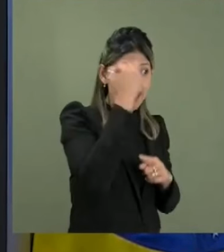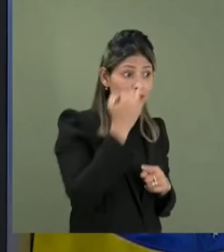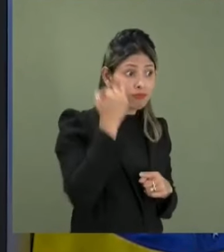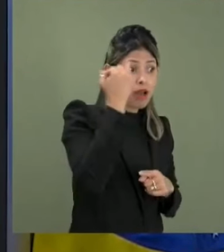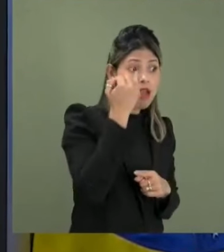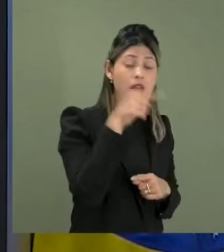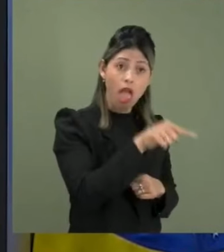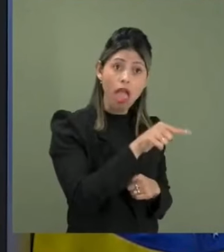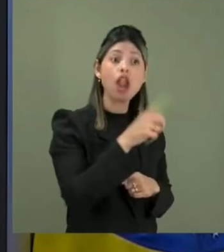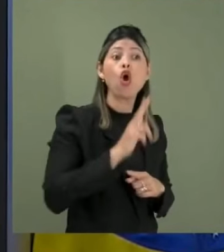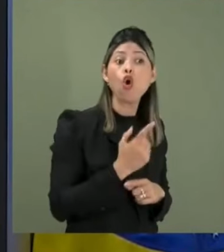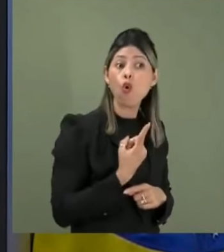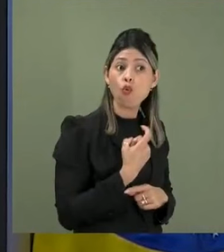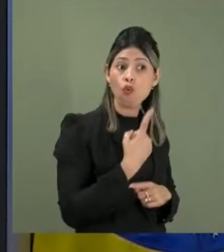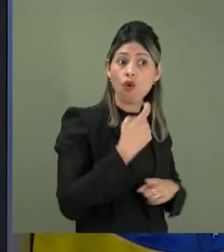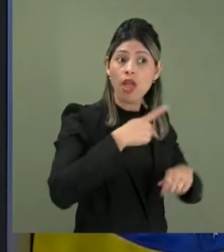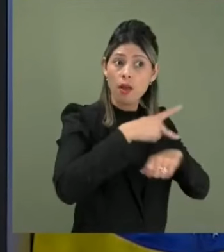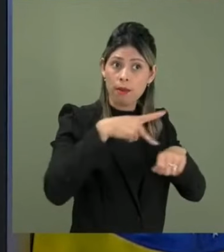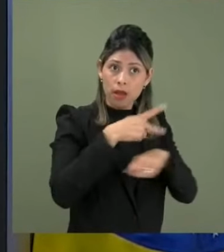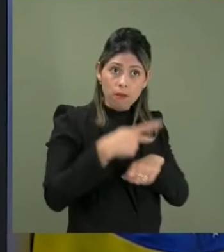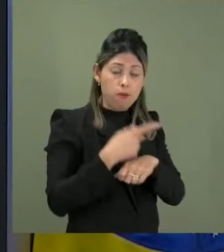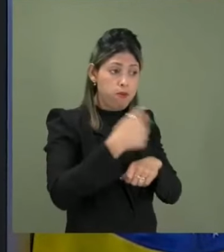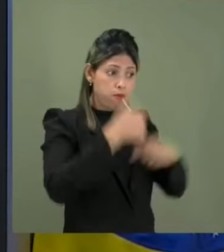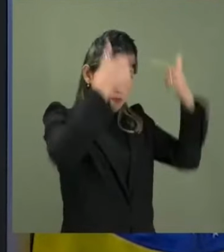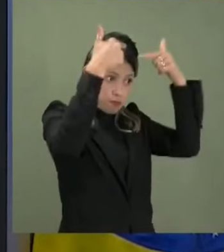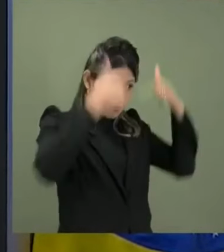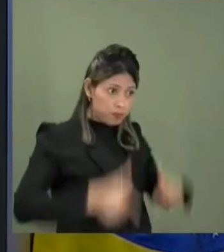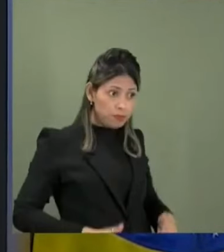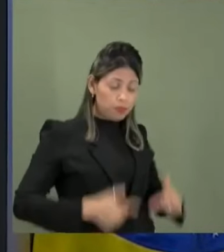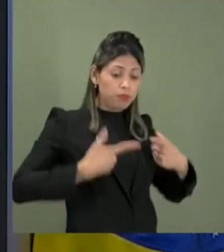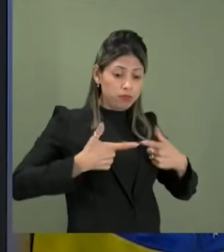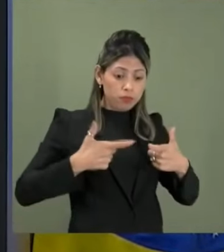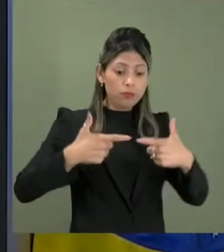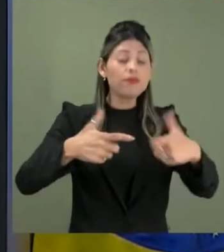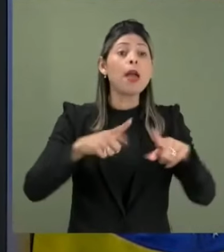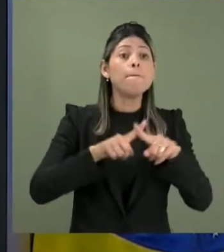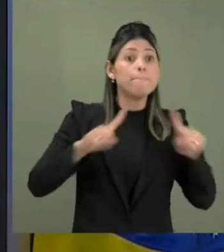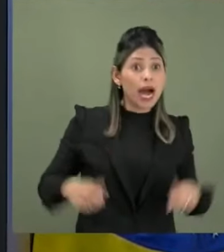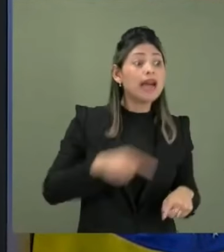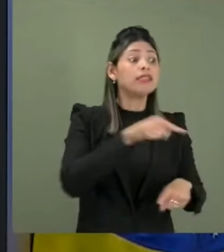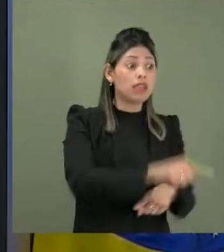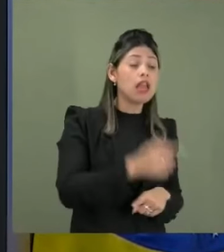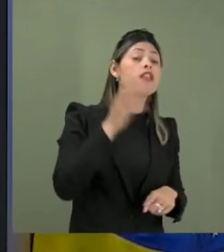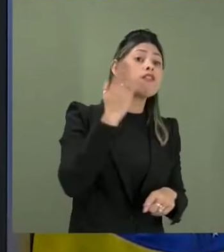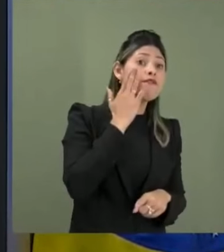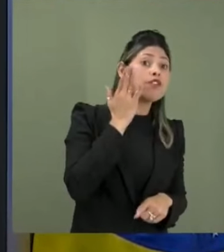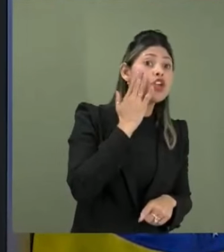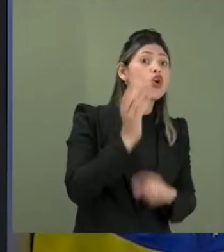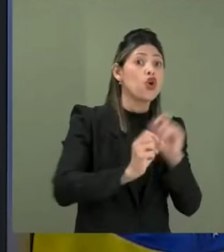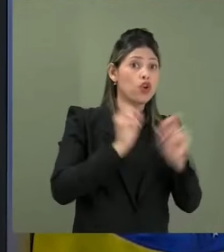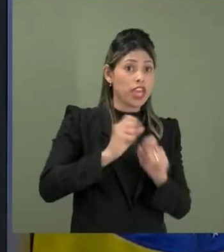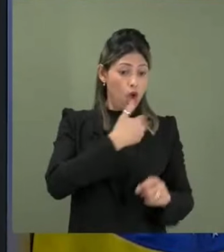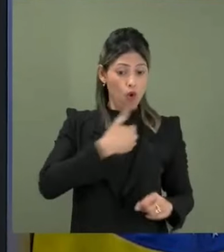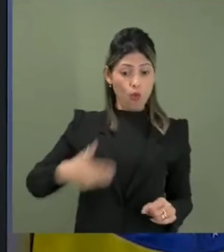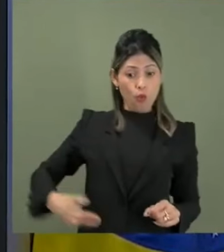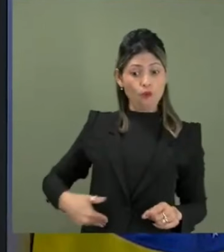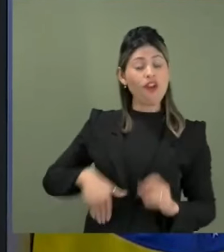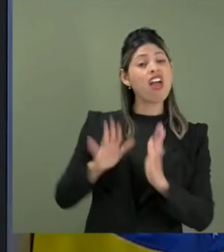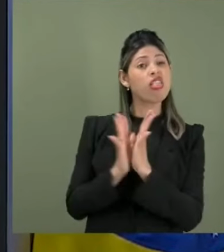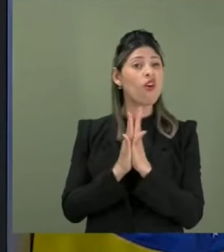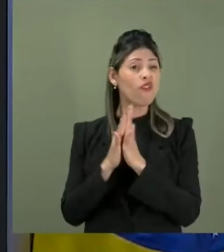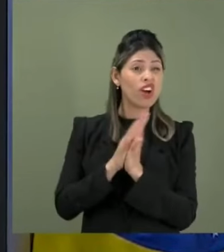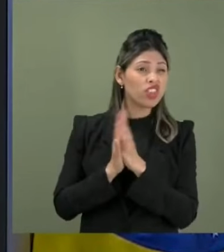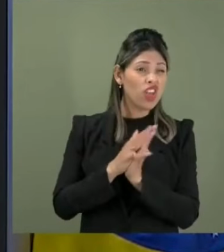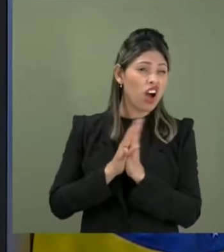era o único país que não somente ficou neutro na guerra, mas reconheceu o governo fantoche da Hungria, que era